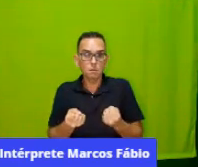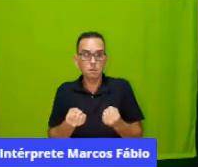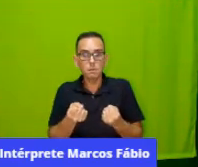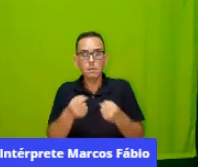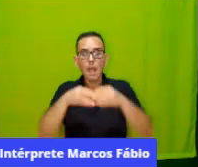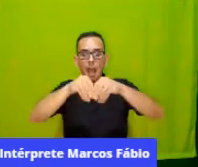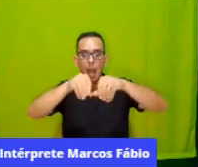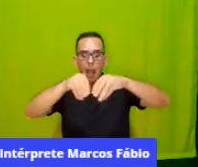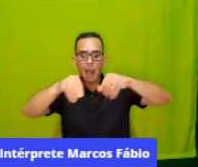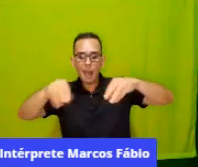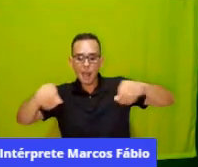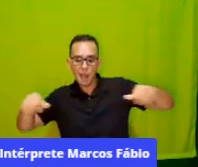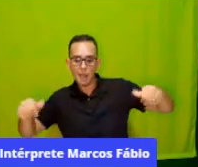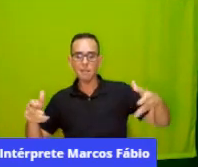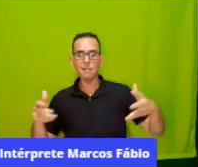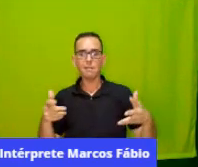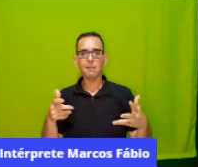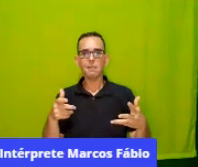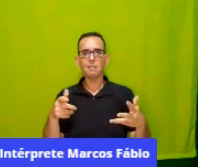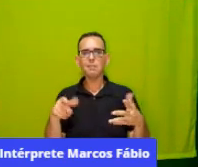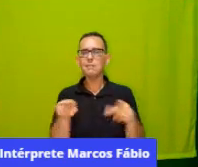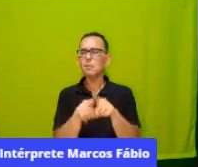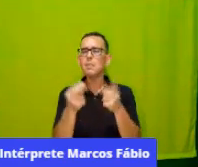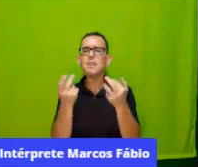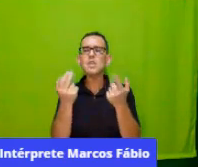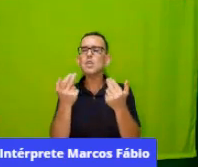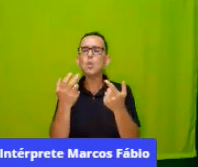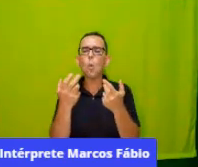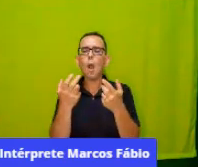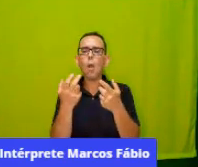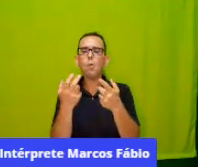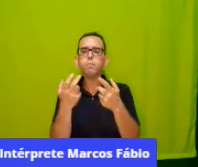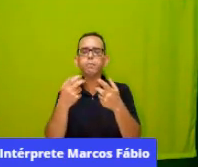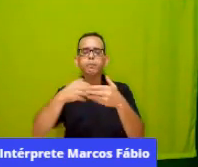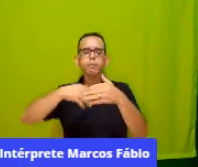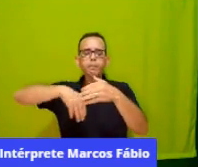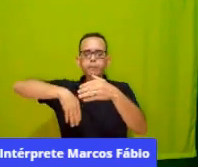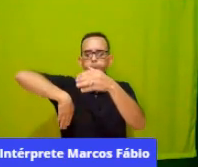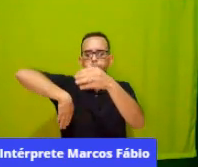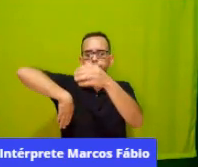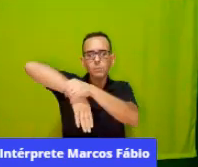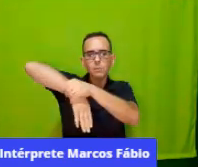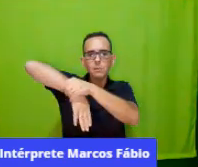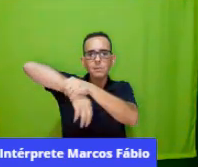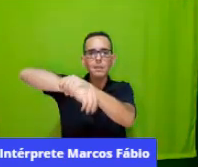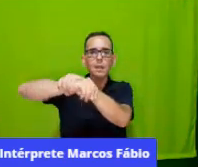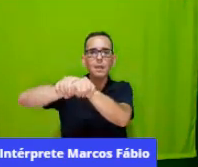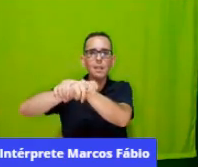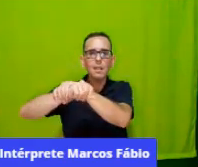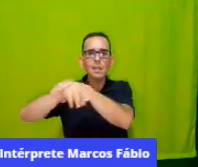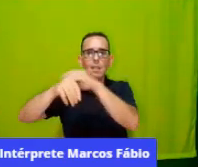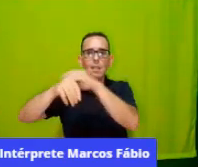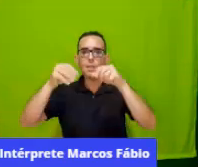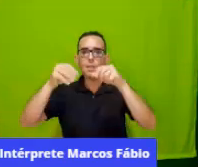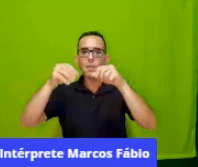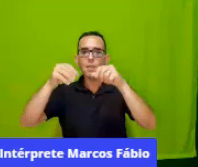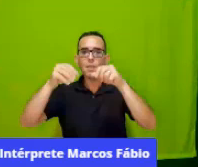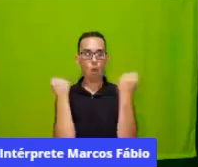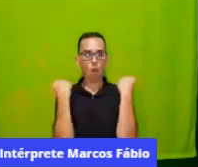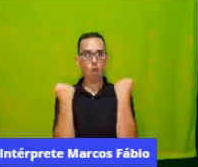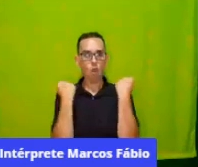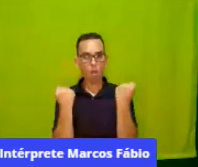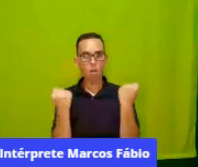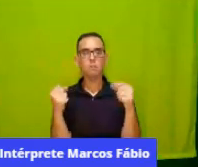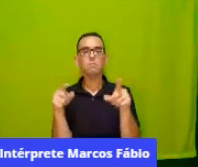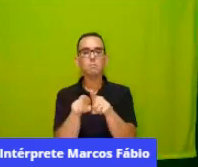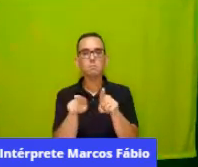o peso envolto por areia, né? Igual caneleira de academia de ginástica, dentro dela